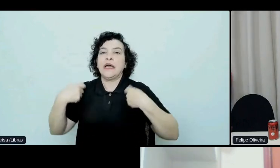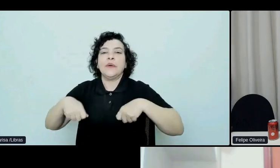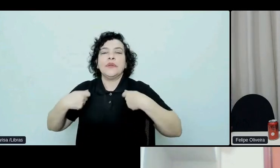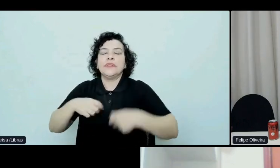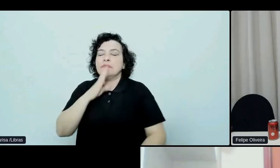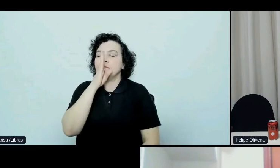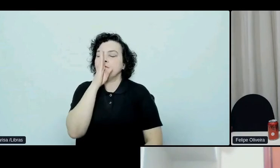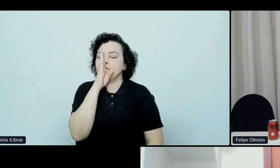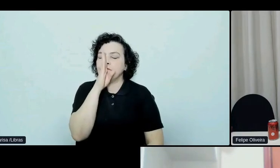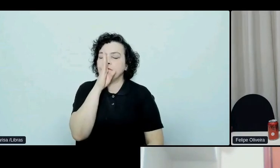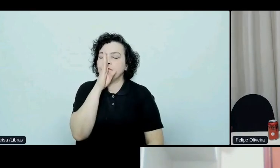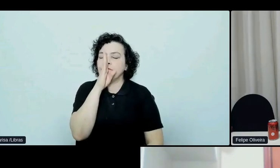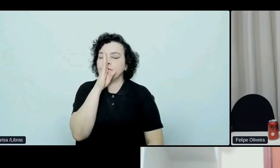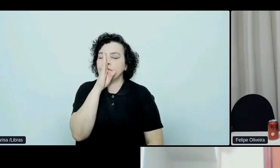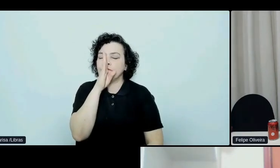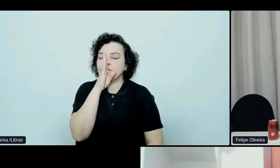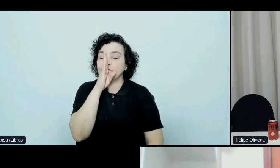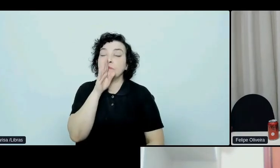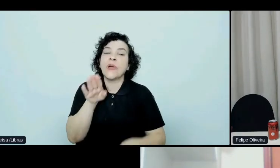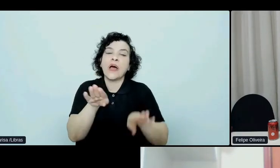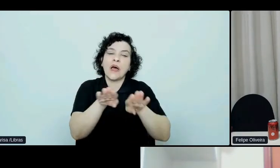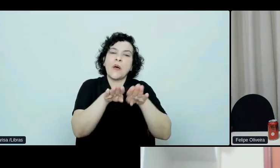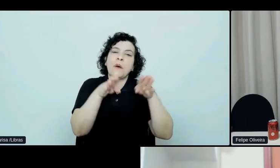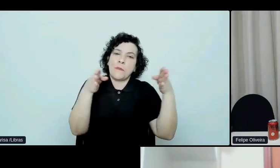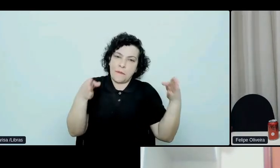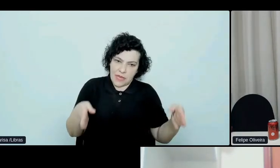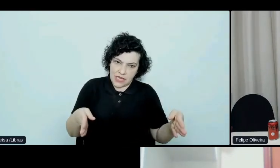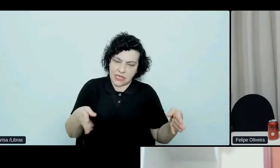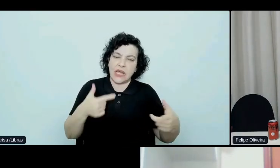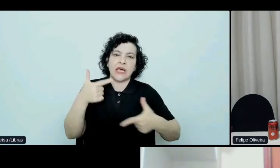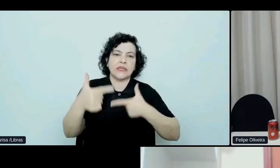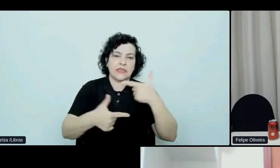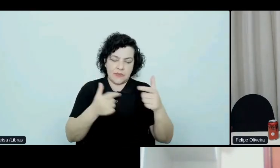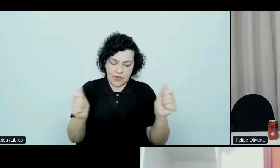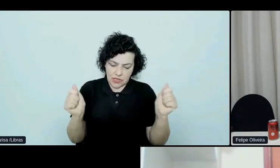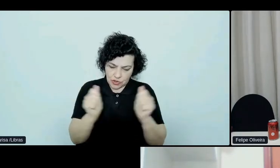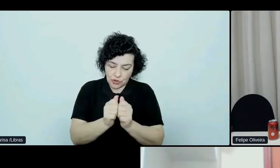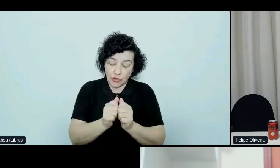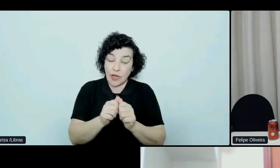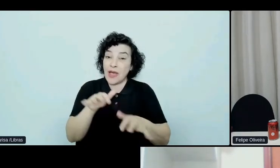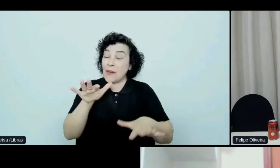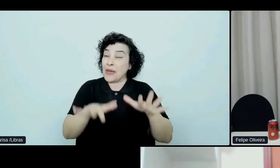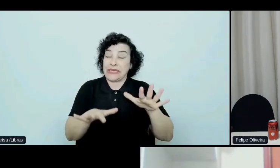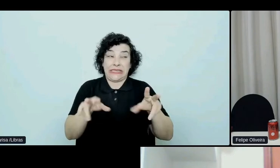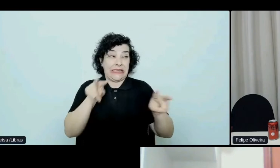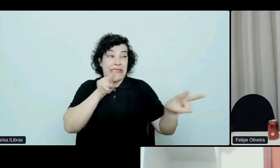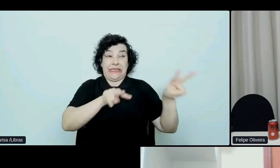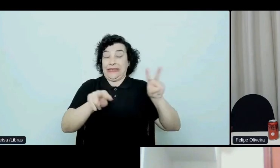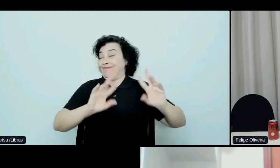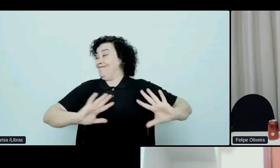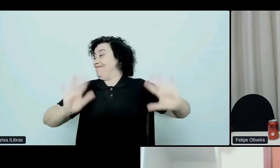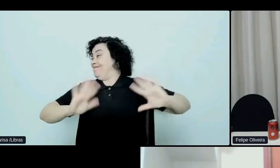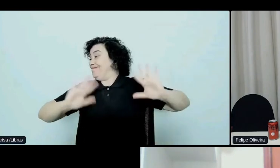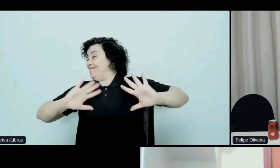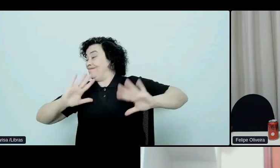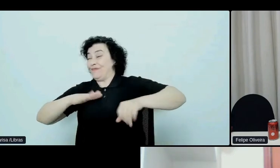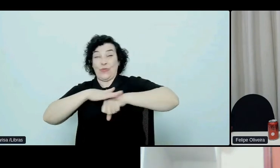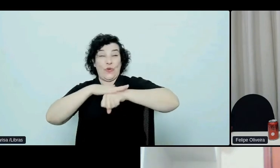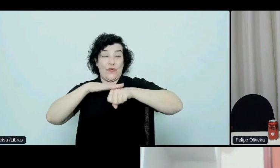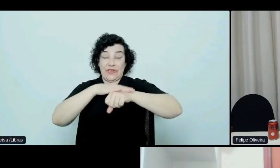autista, de repente, precisa, em alguns momentos, uma sala de descompressão, porque eu tenho, por exemplo, crise de ansiedade,